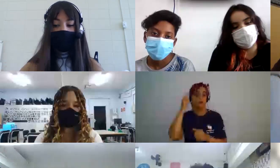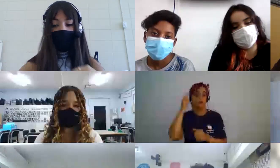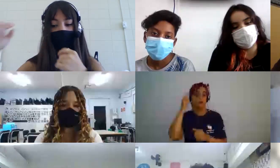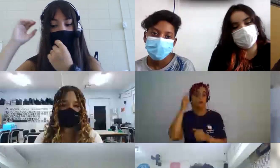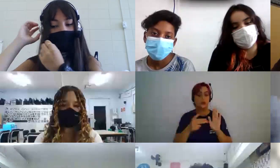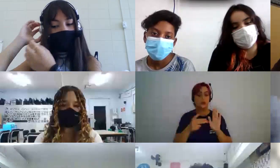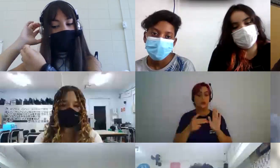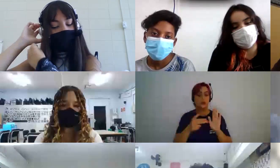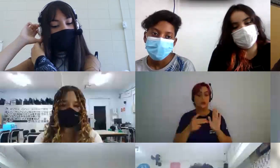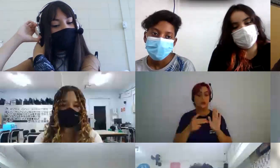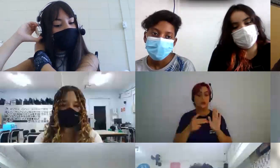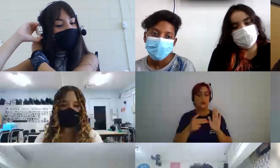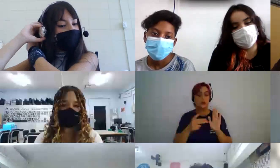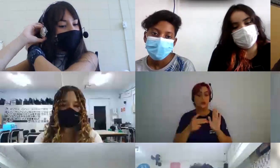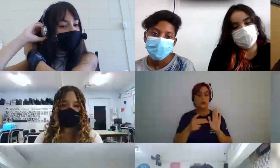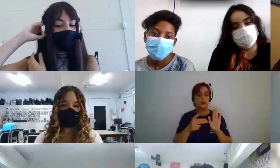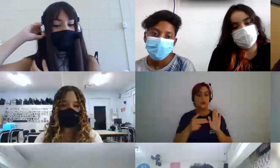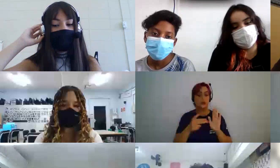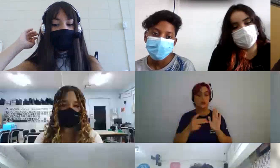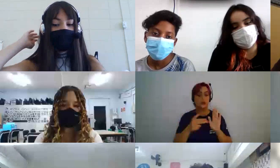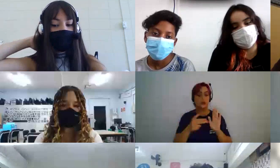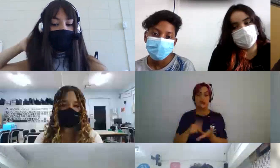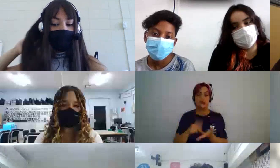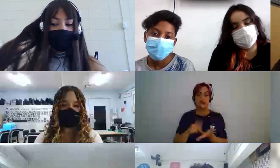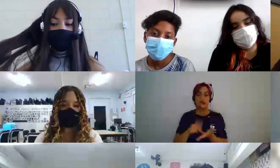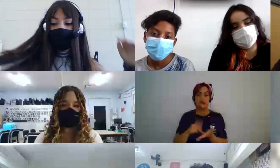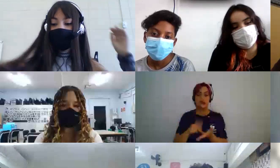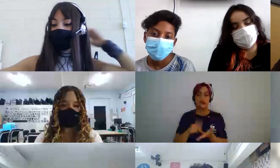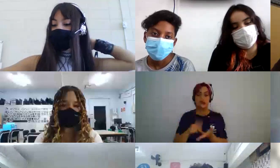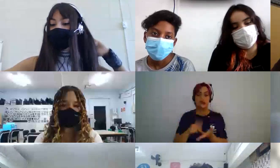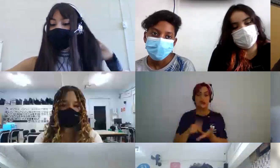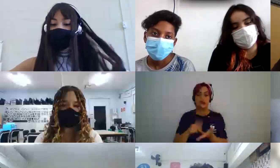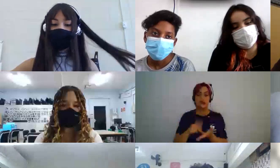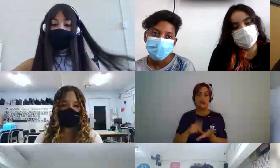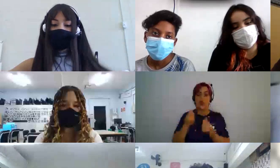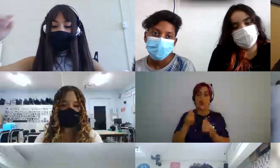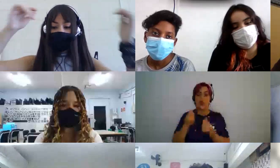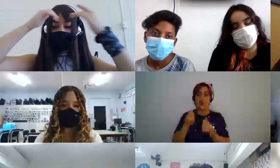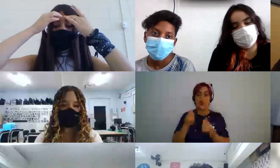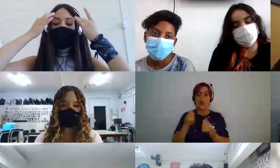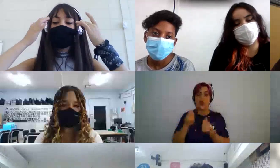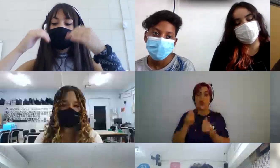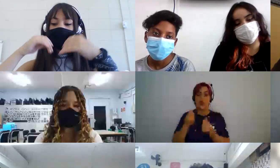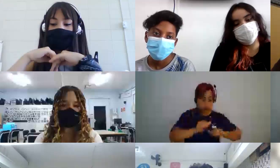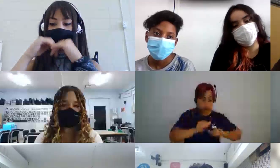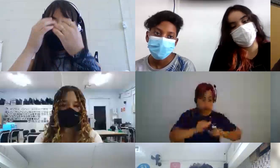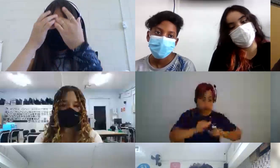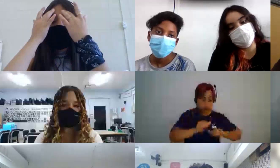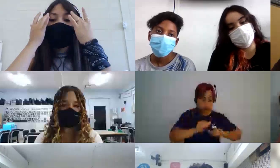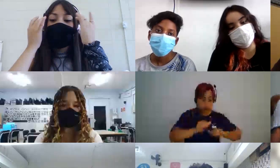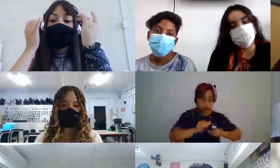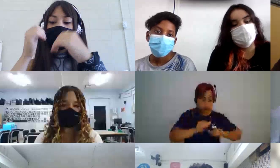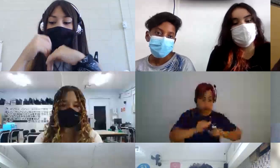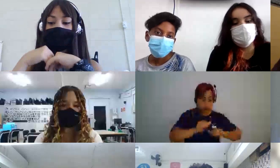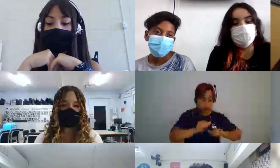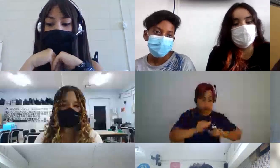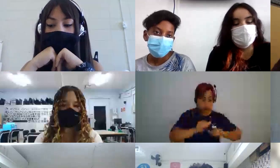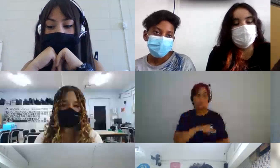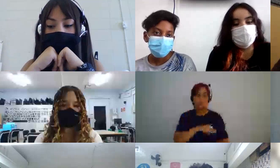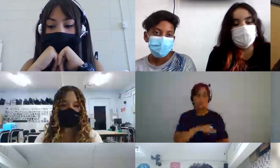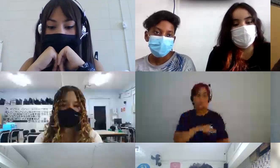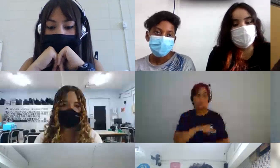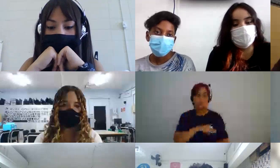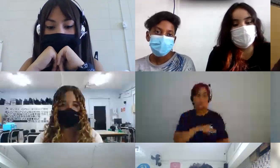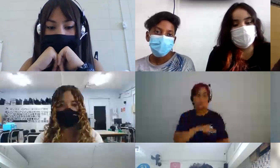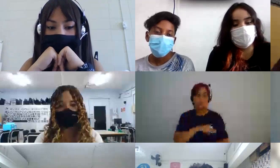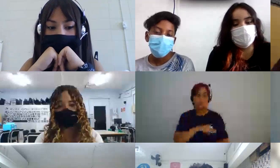compreendam de verdade todo o processo de transformação que está acontecendo com vocês. Vocês não têm dúvida, todo mundo que está na sala tem